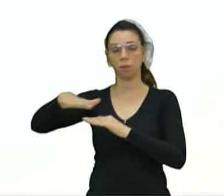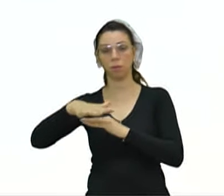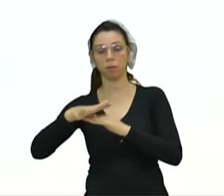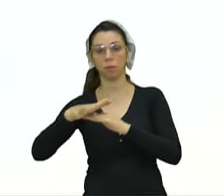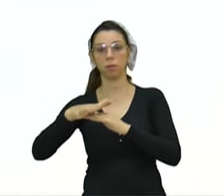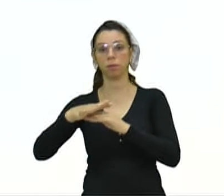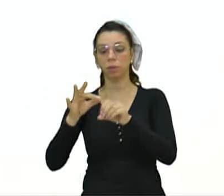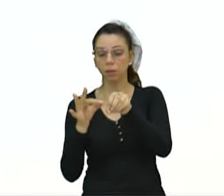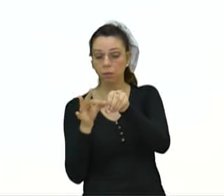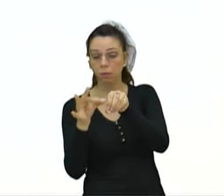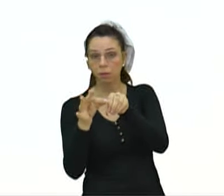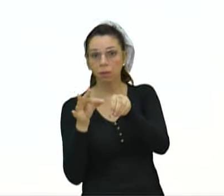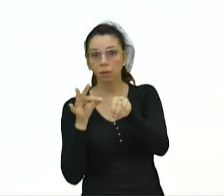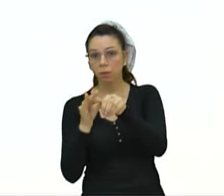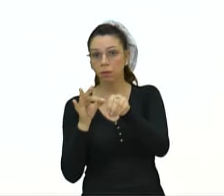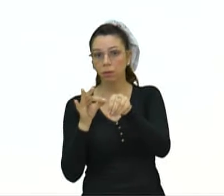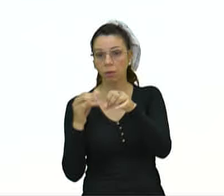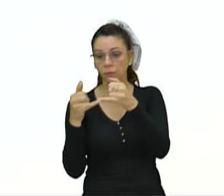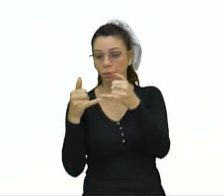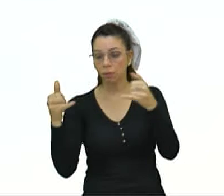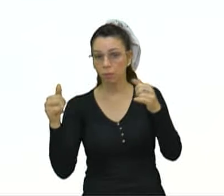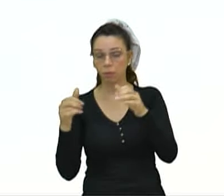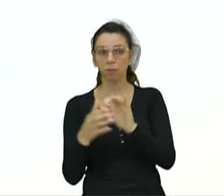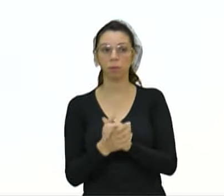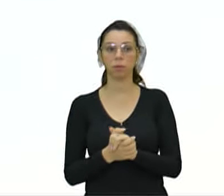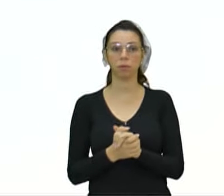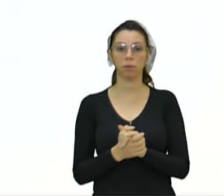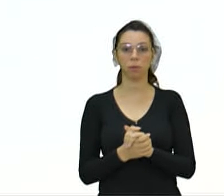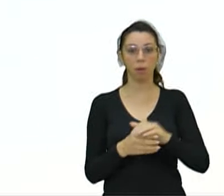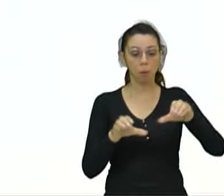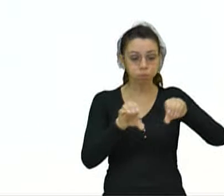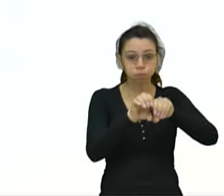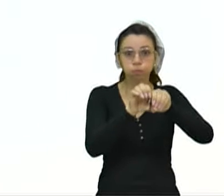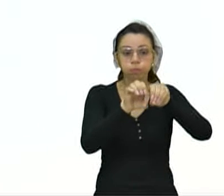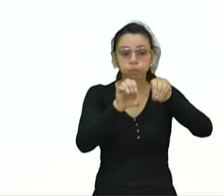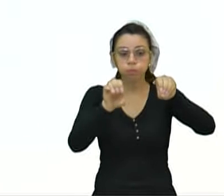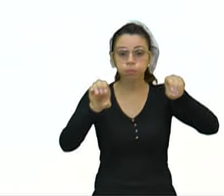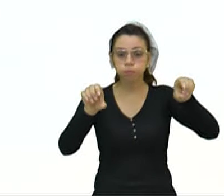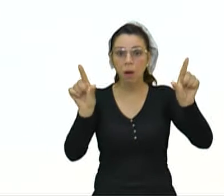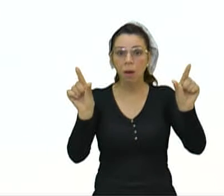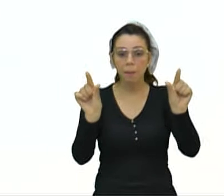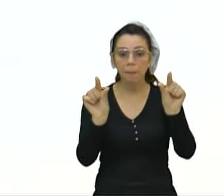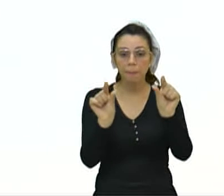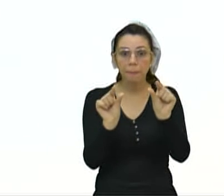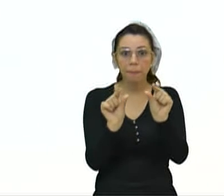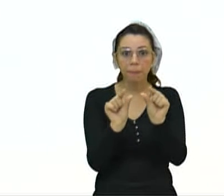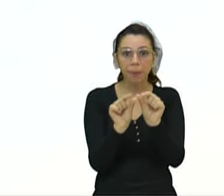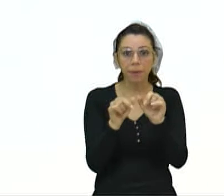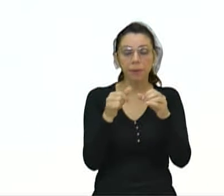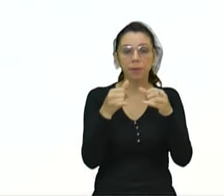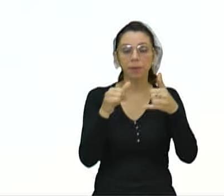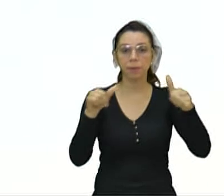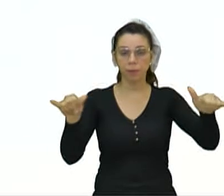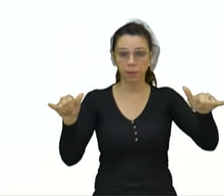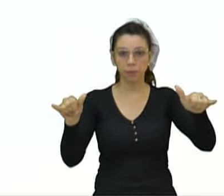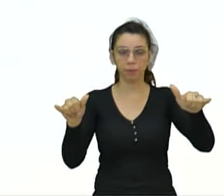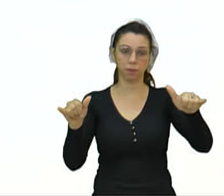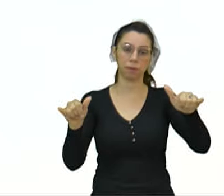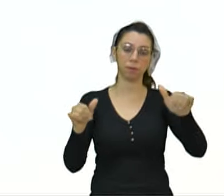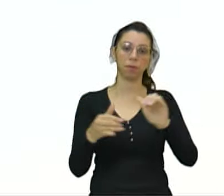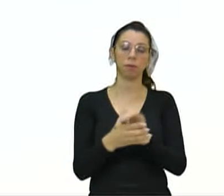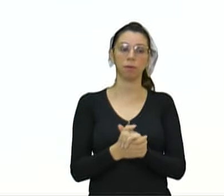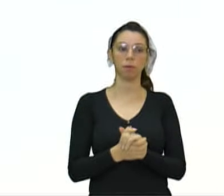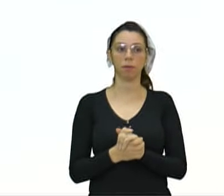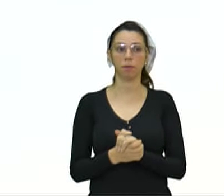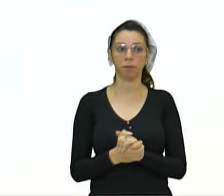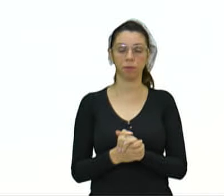secção reta. Então, os fios grossos são usados para reduzir as perdas de energia elétrica. Nas linhas de